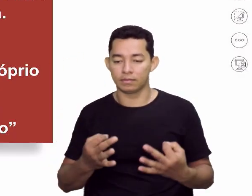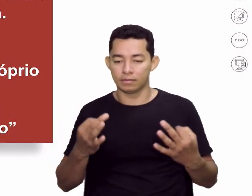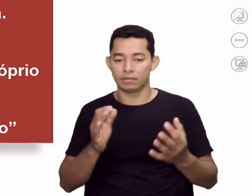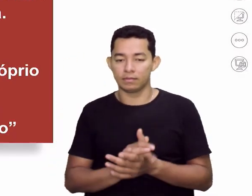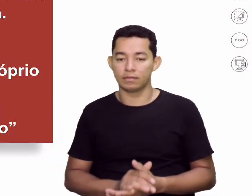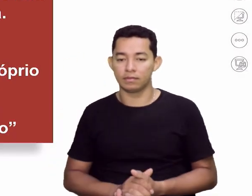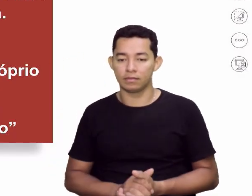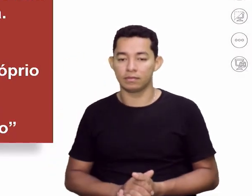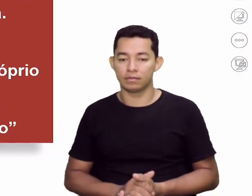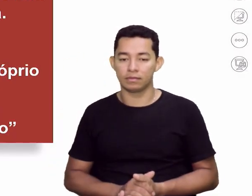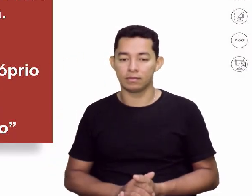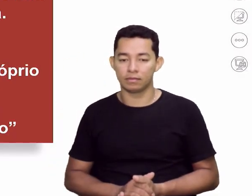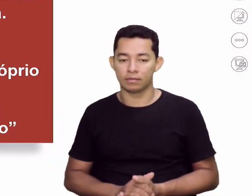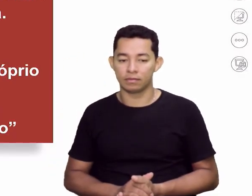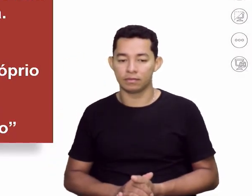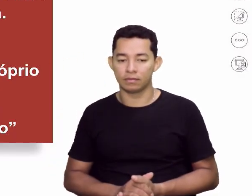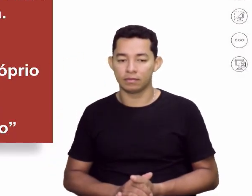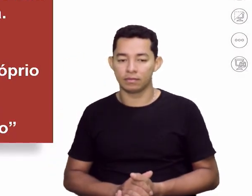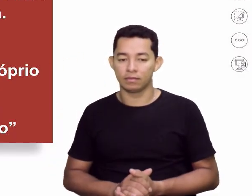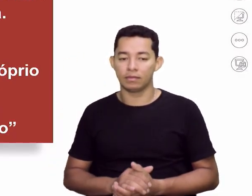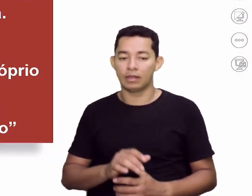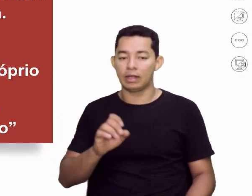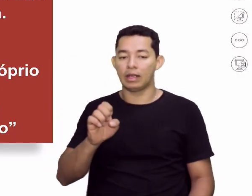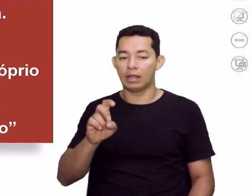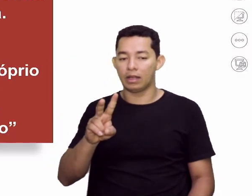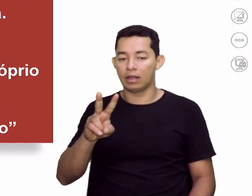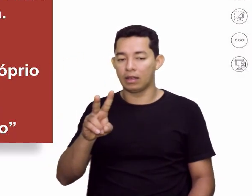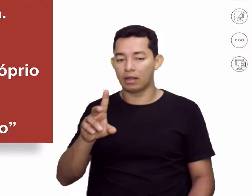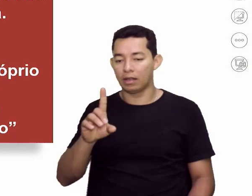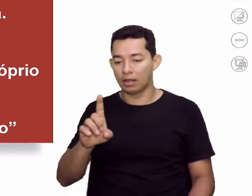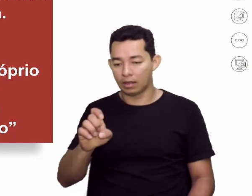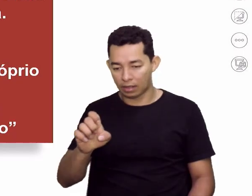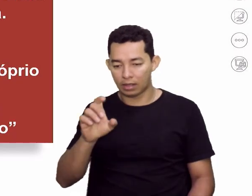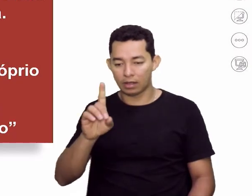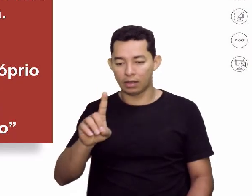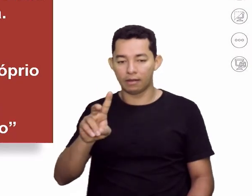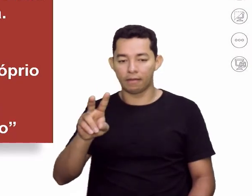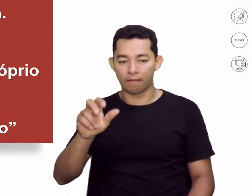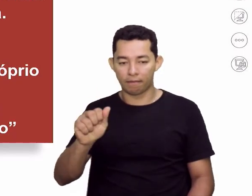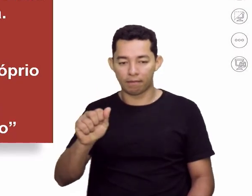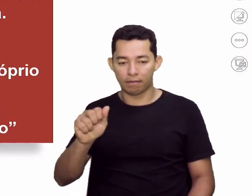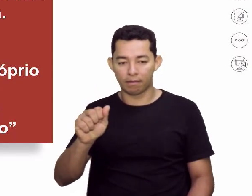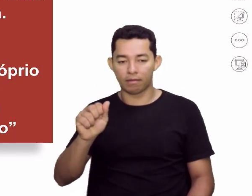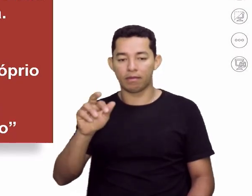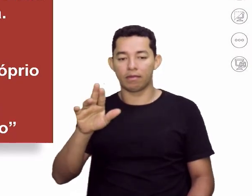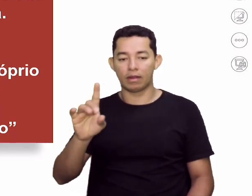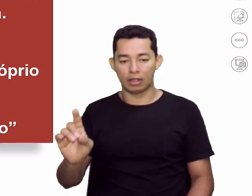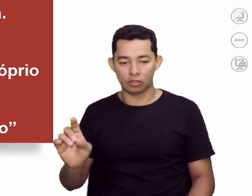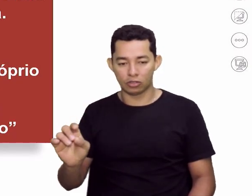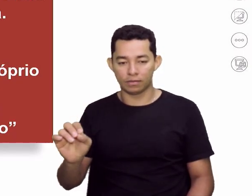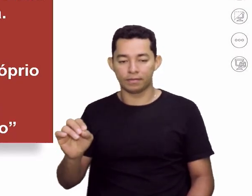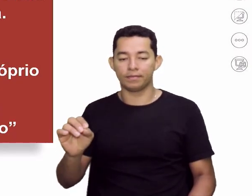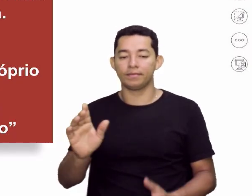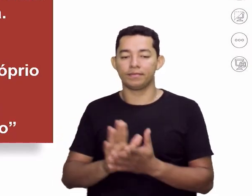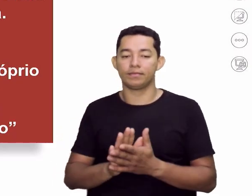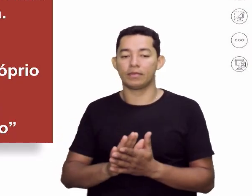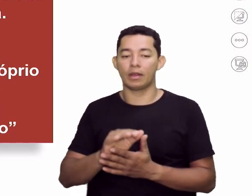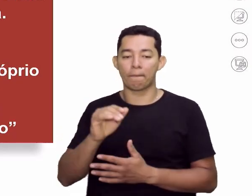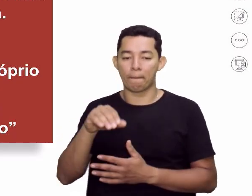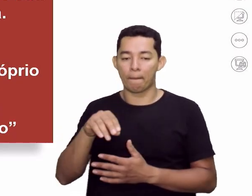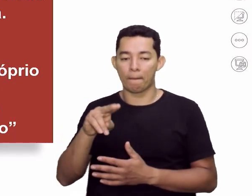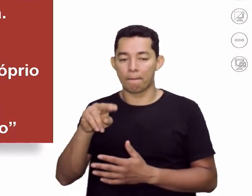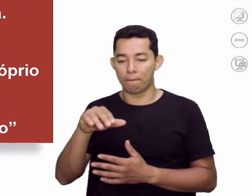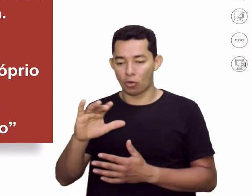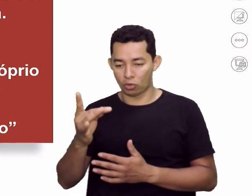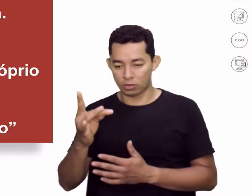Edvard Munch, né? Com o famosíssimo, conhecidíssimo nosso O Grito, né?